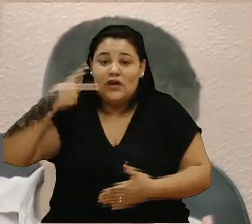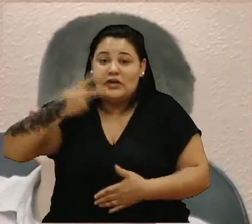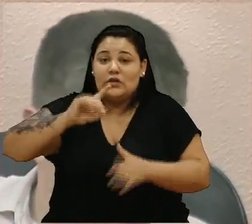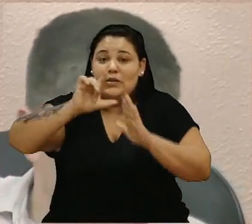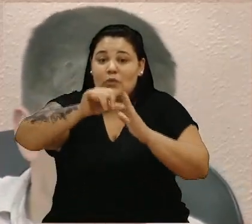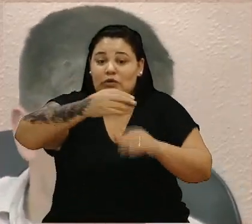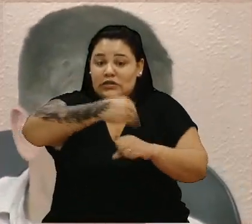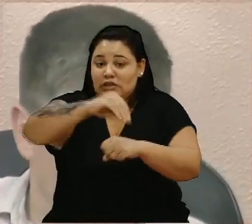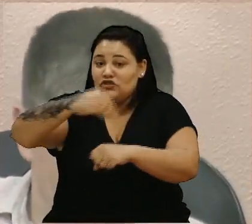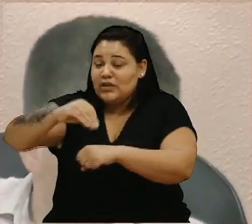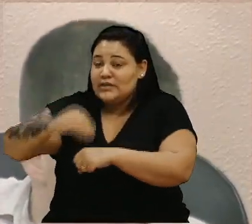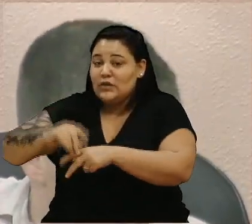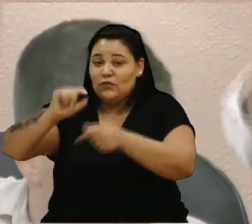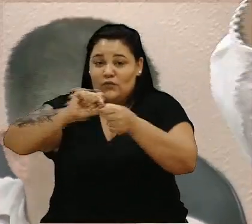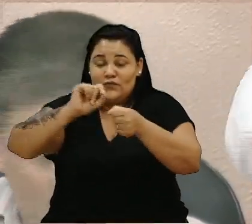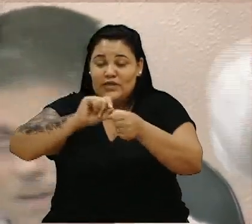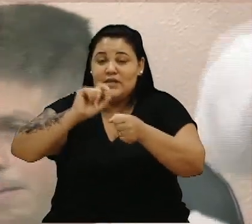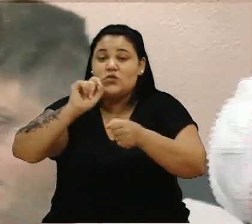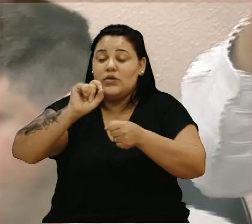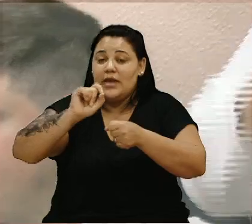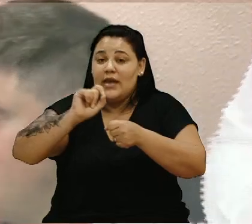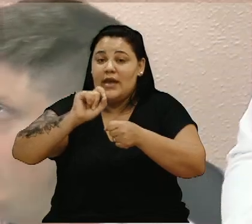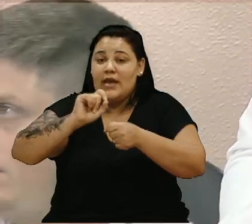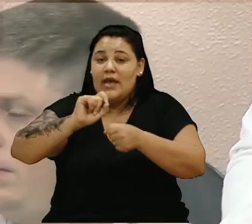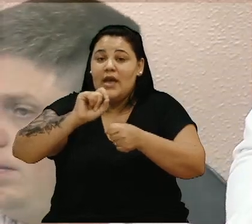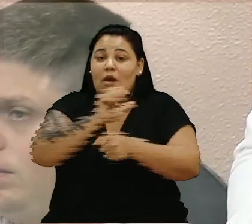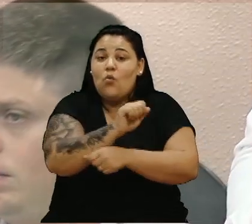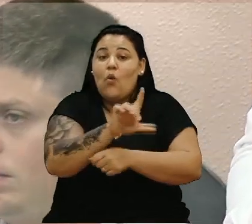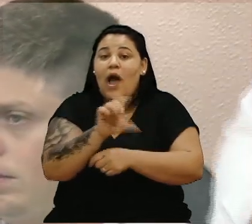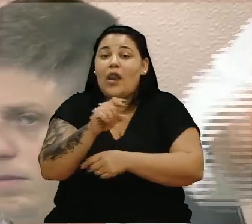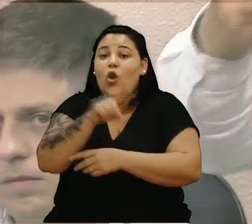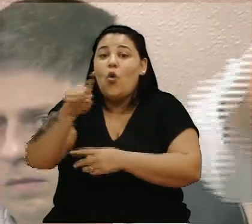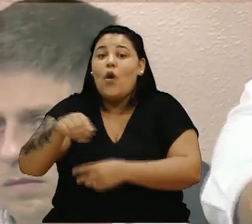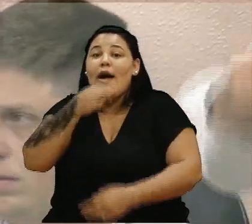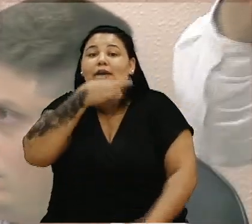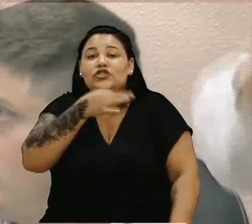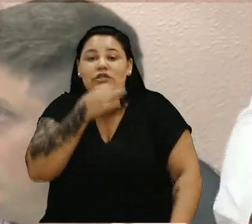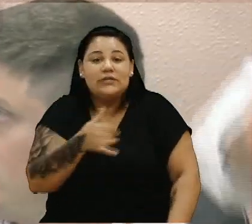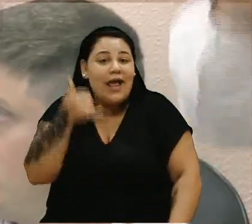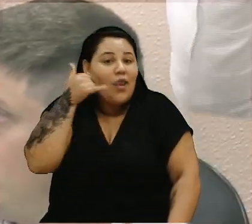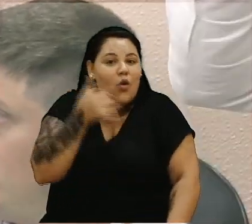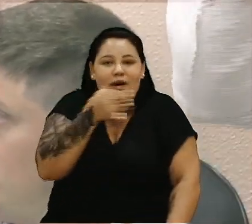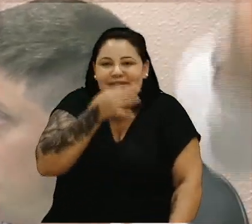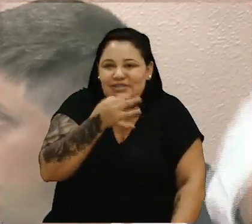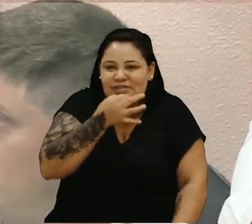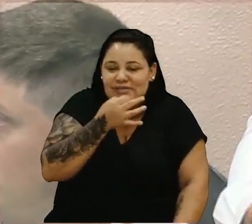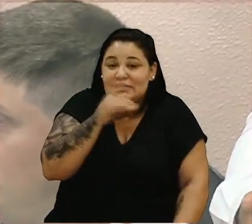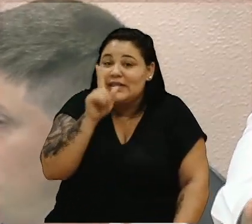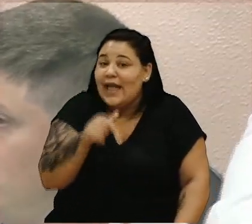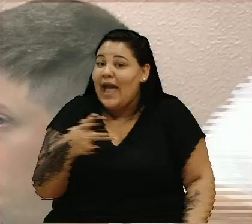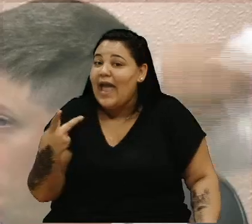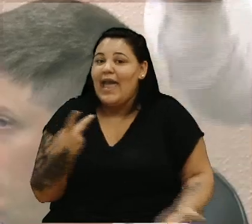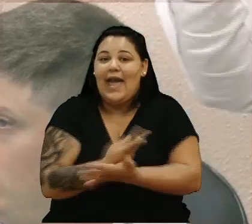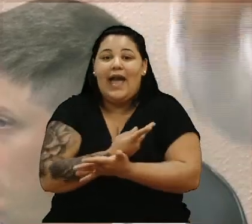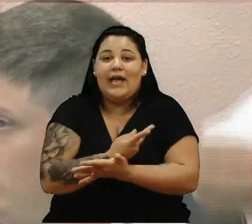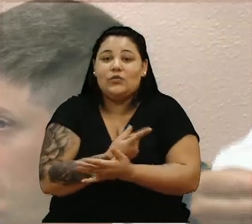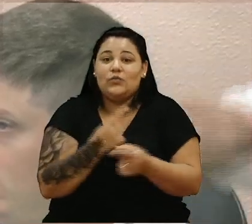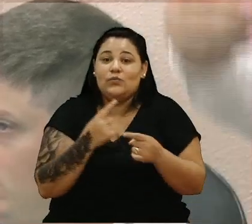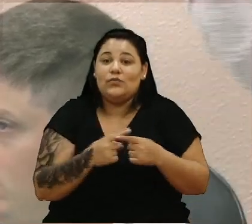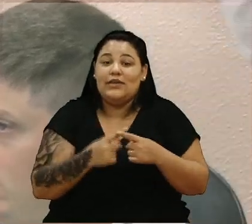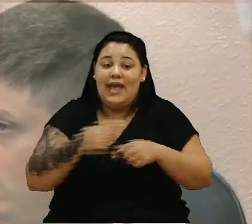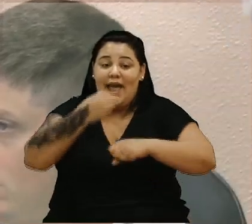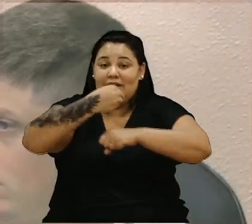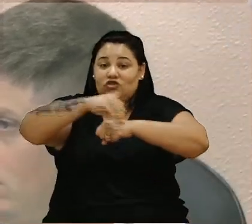indicação realizada, fizessem um alô Caxias. E isso está errado. A